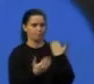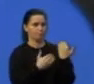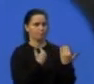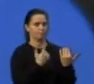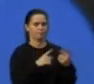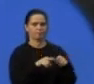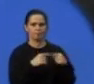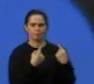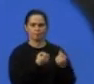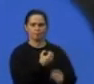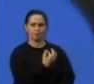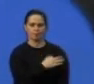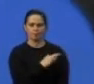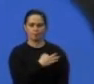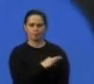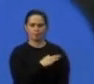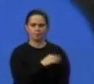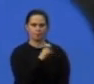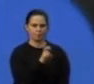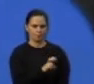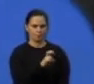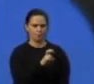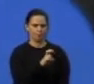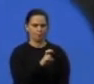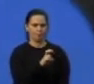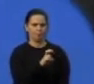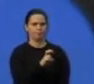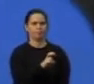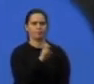ferimentos. De 5 ferimentos,